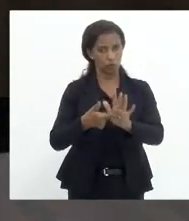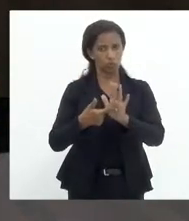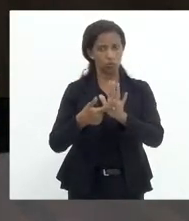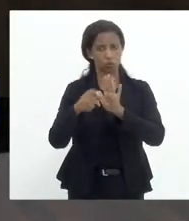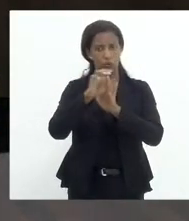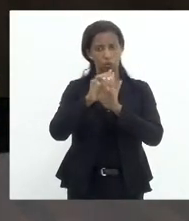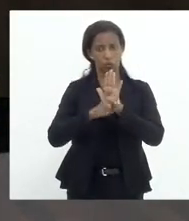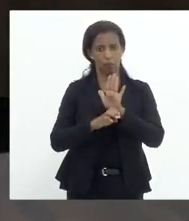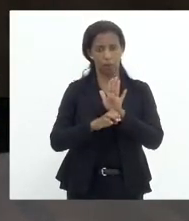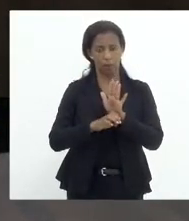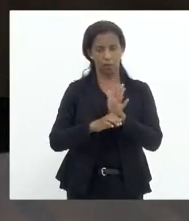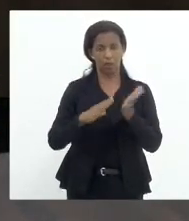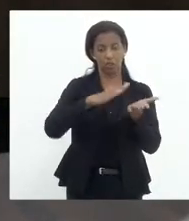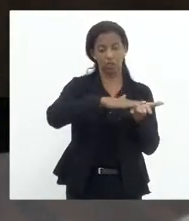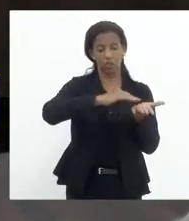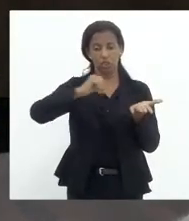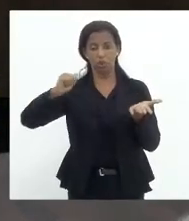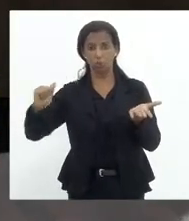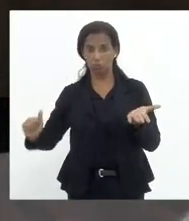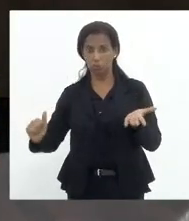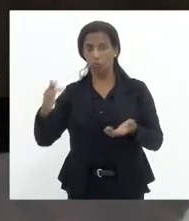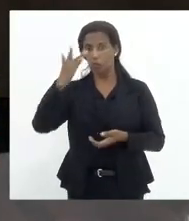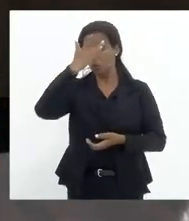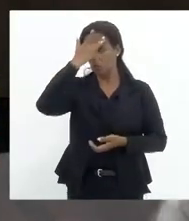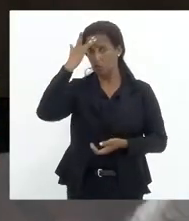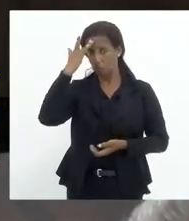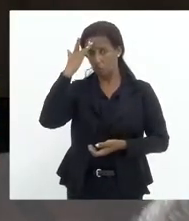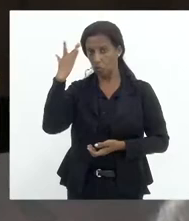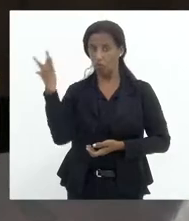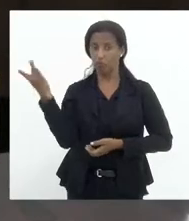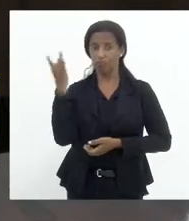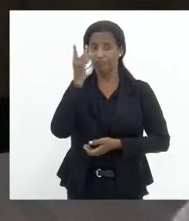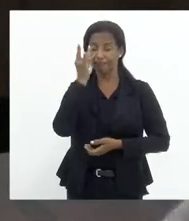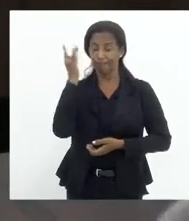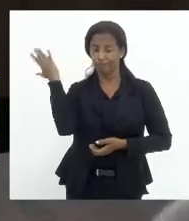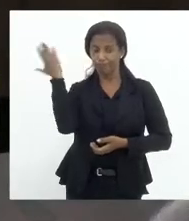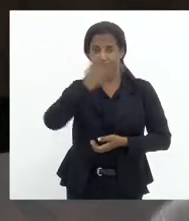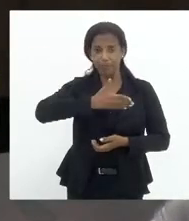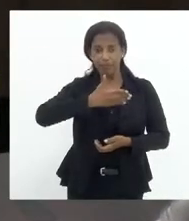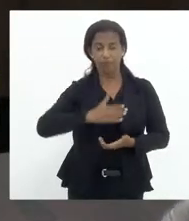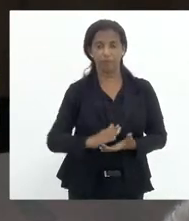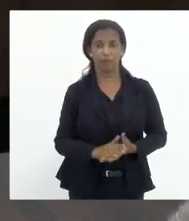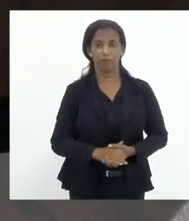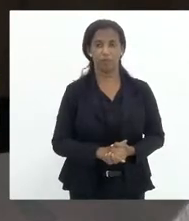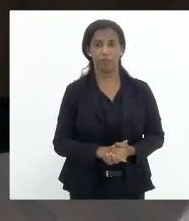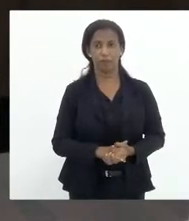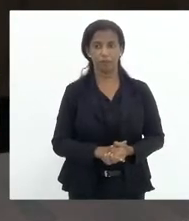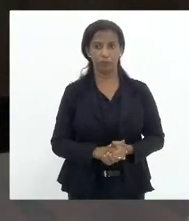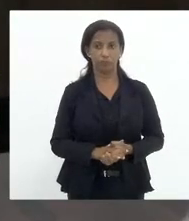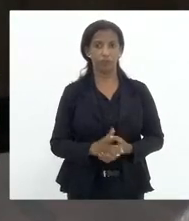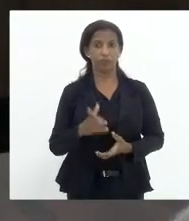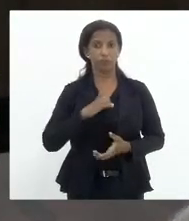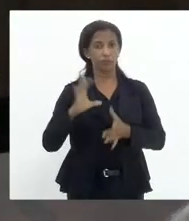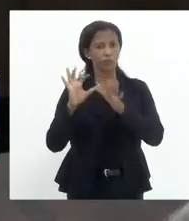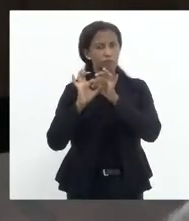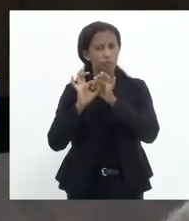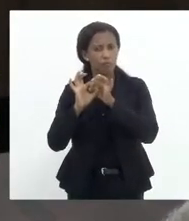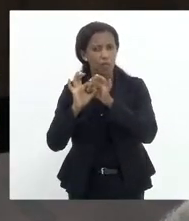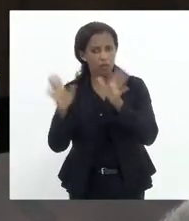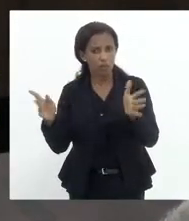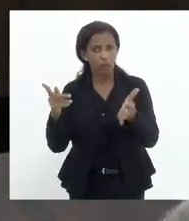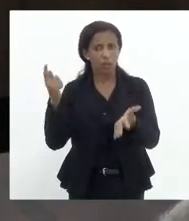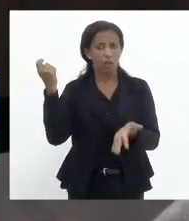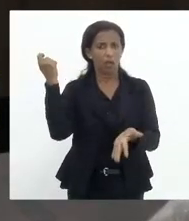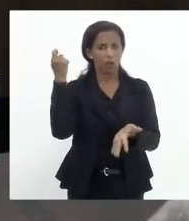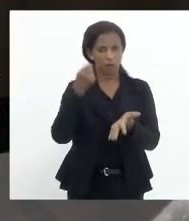Sol excluindo que as pessoas que comprovadamente se tivesse autorização médica e